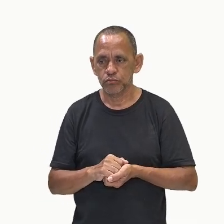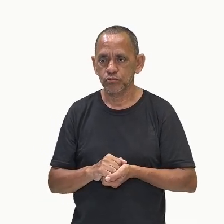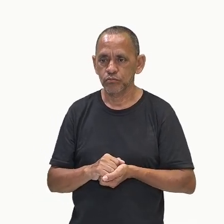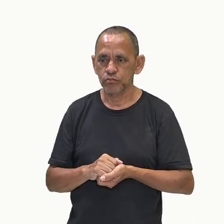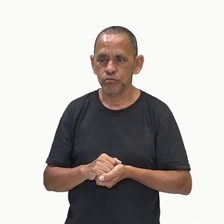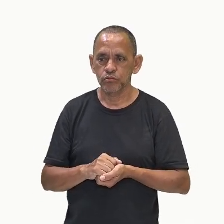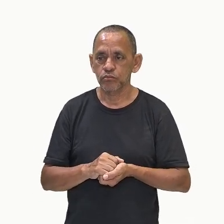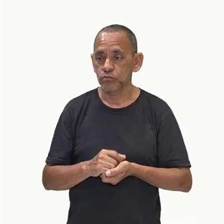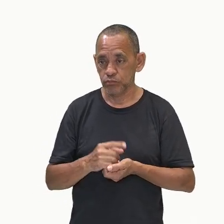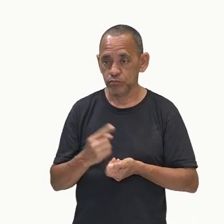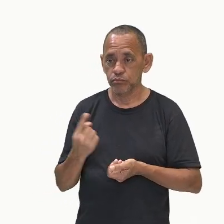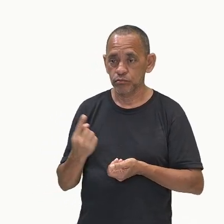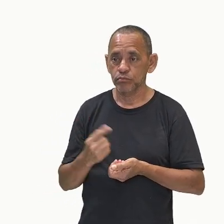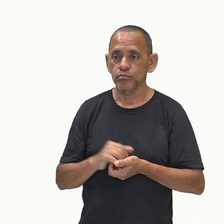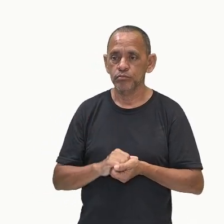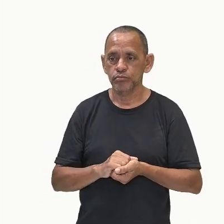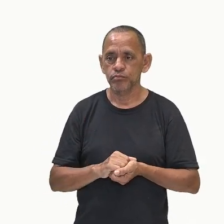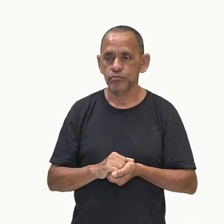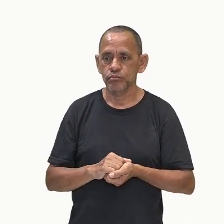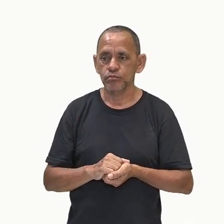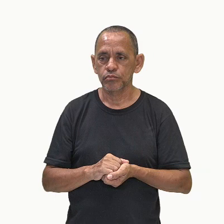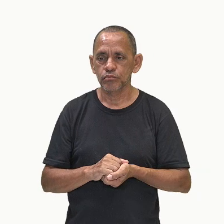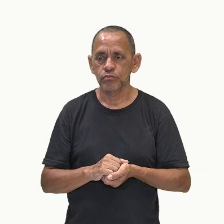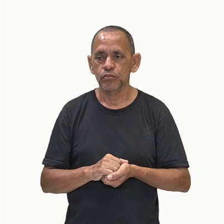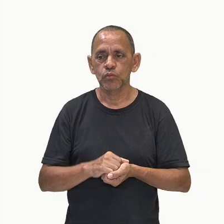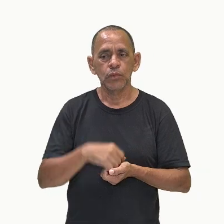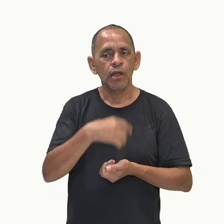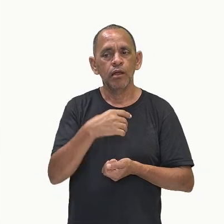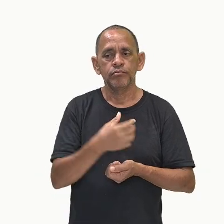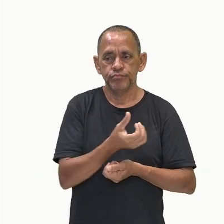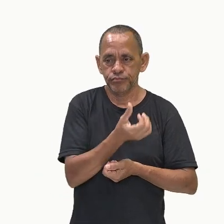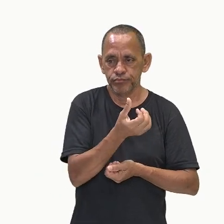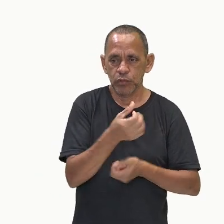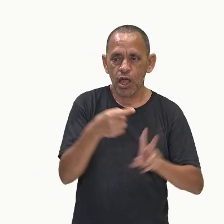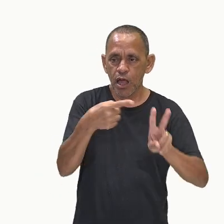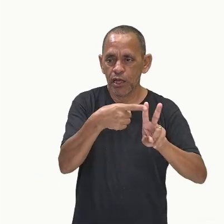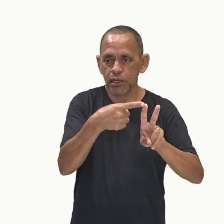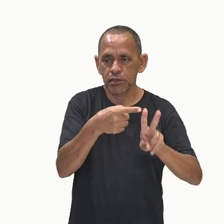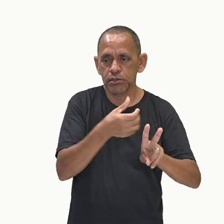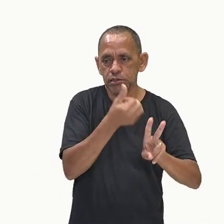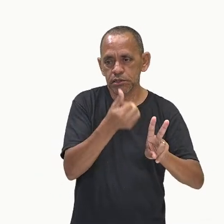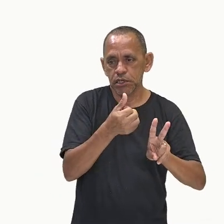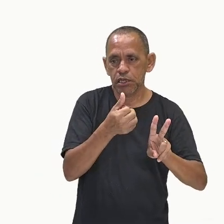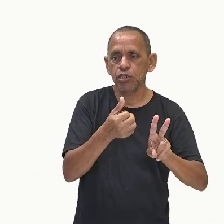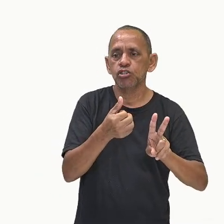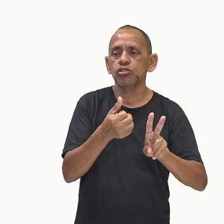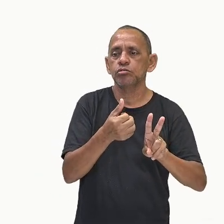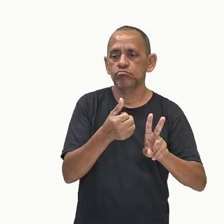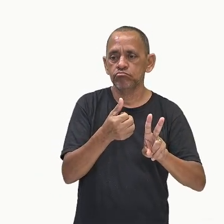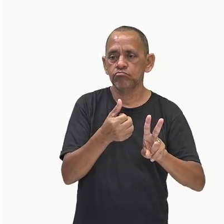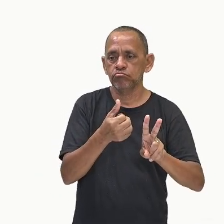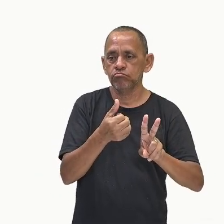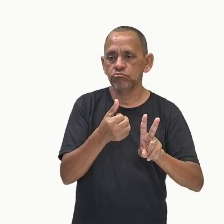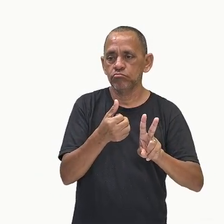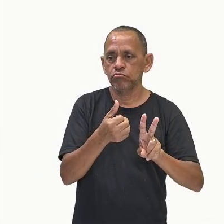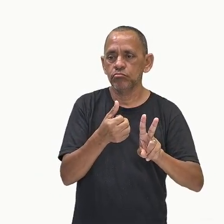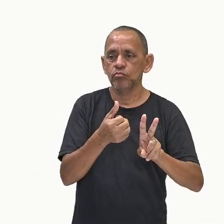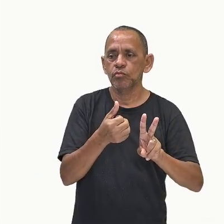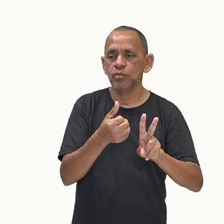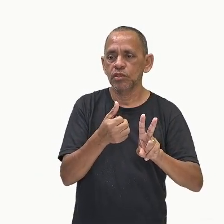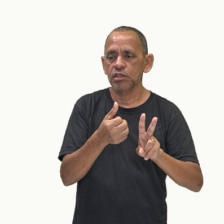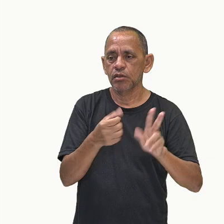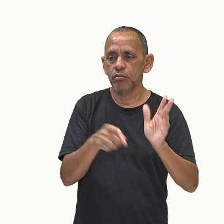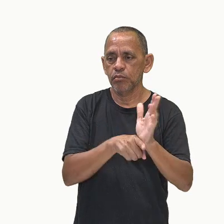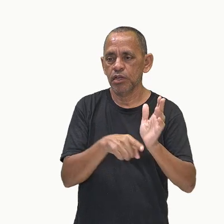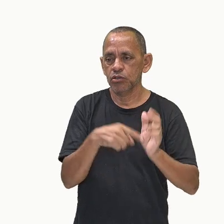Então, nós vamos ter essa distância igual a 8 menos 2, 6, menos 1, mais 1 vai dar 0, vai ser aquela história, isso daqui a gente não vai